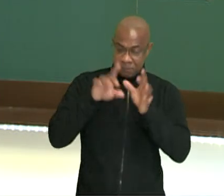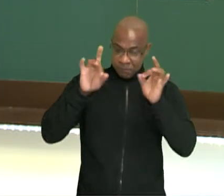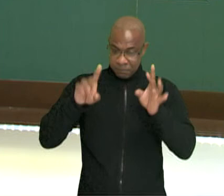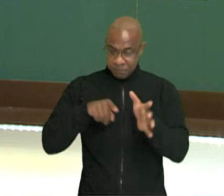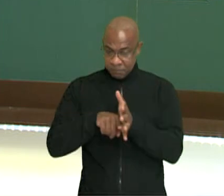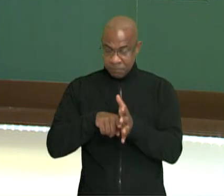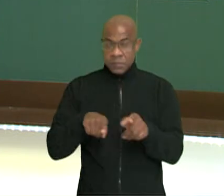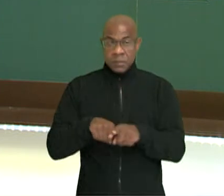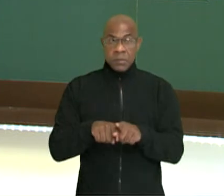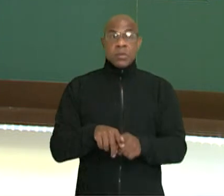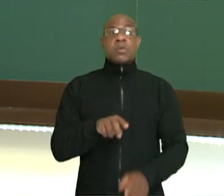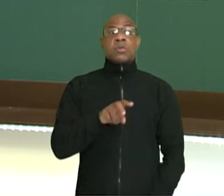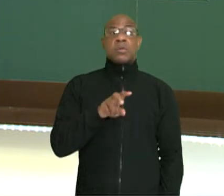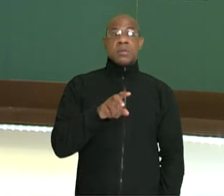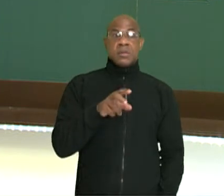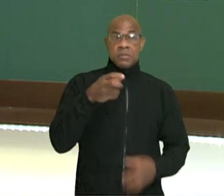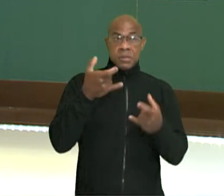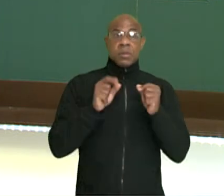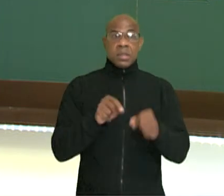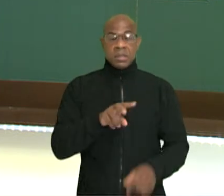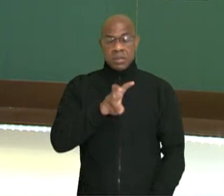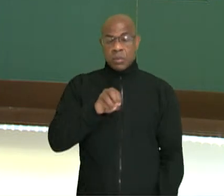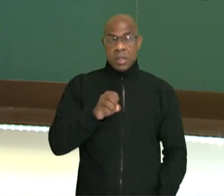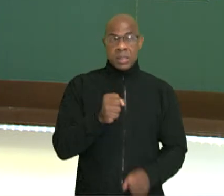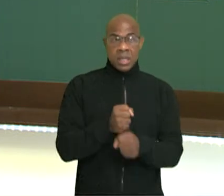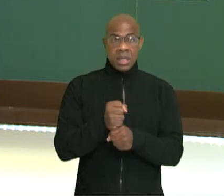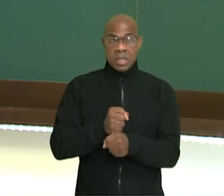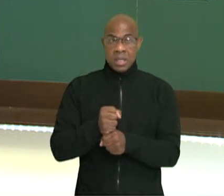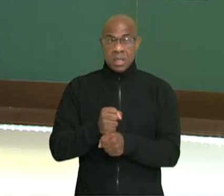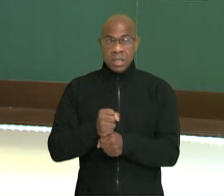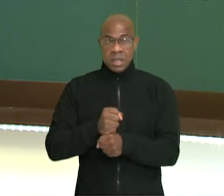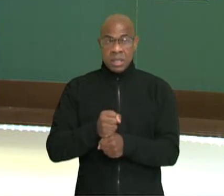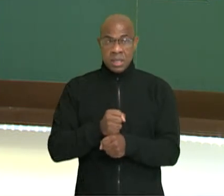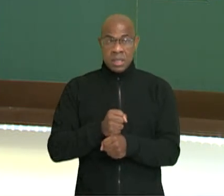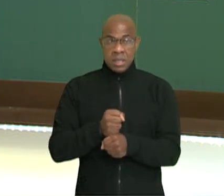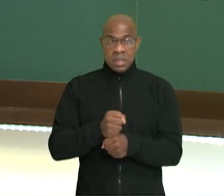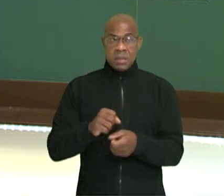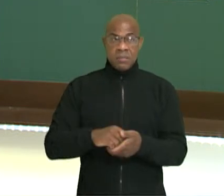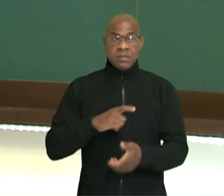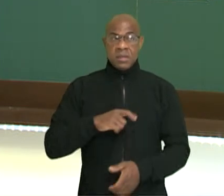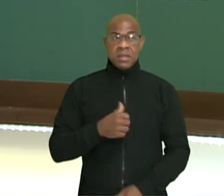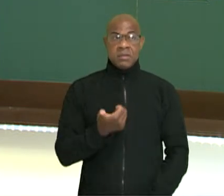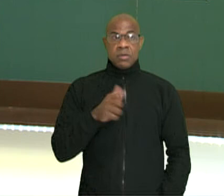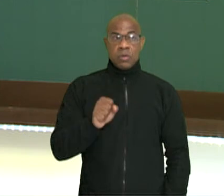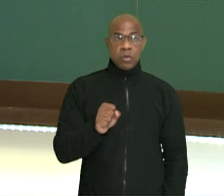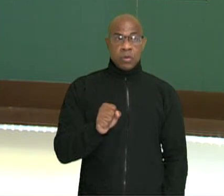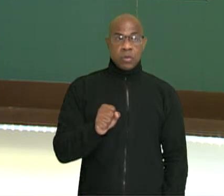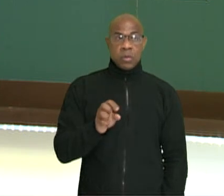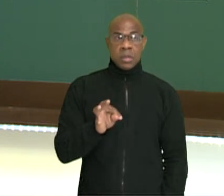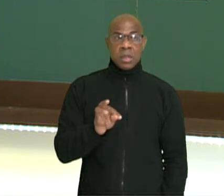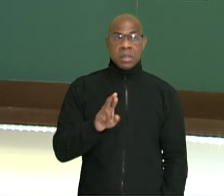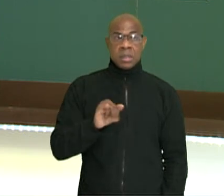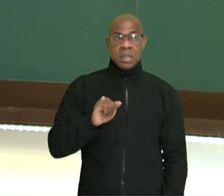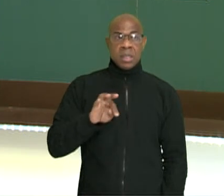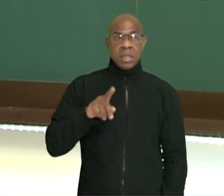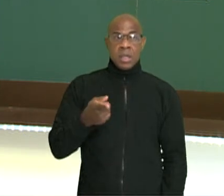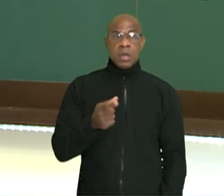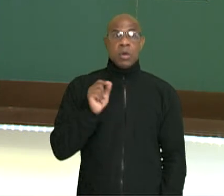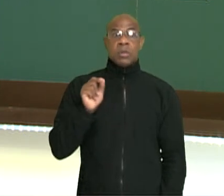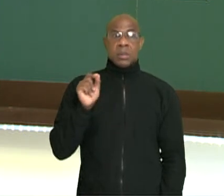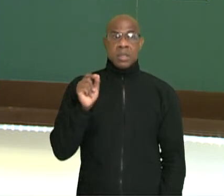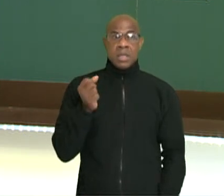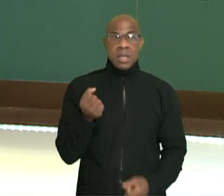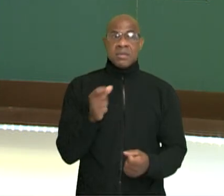últimos 50 anos, os humanos extraíram 18 trilhões de toneladas de água de